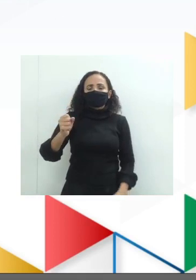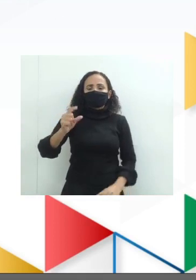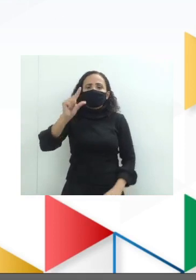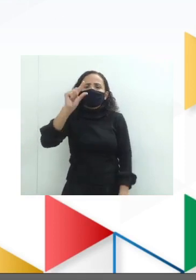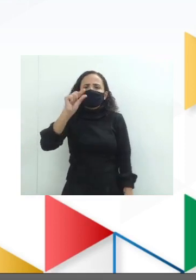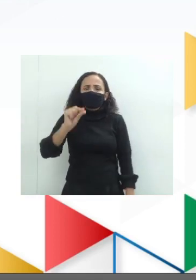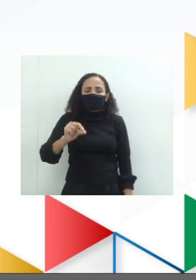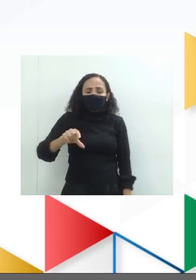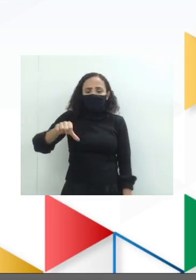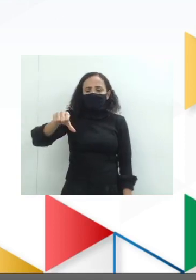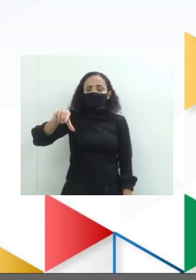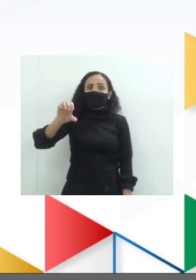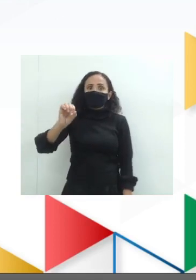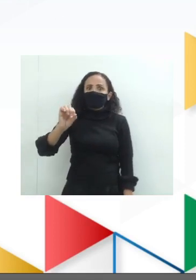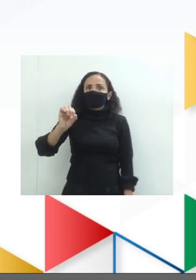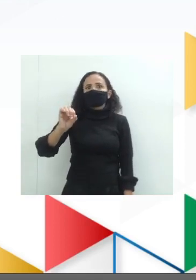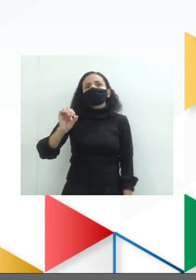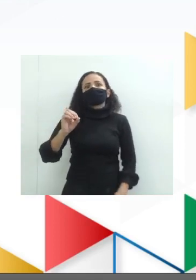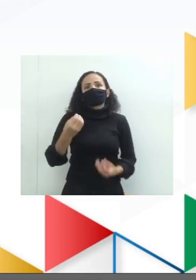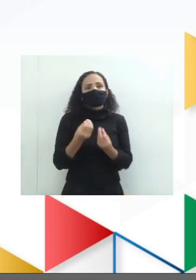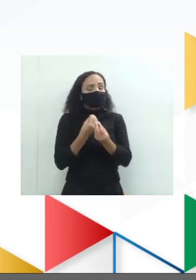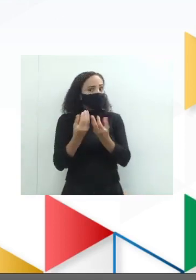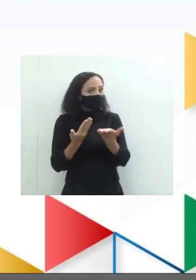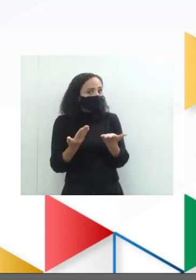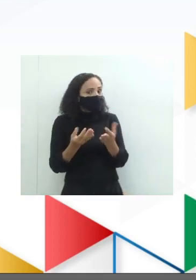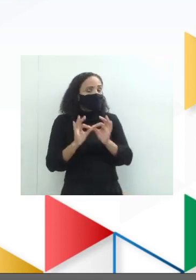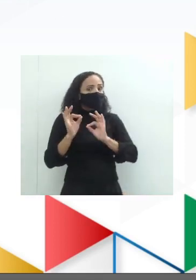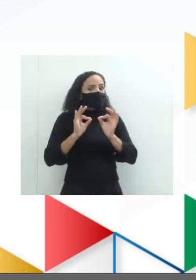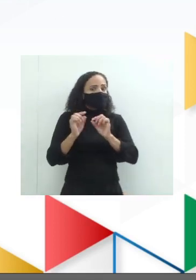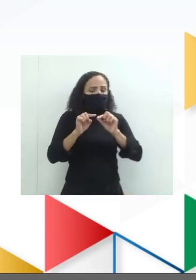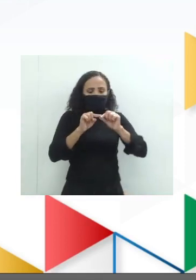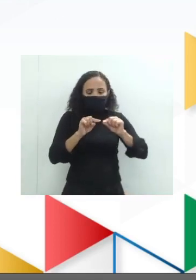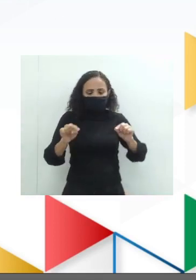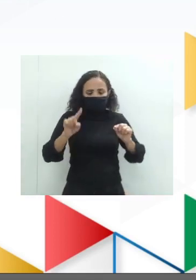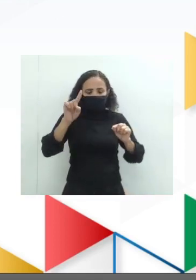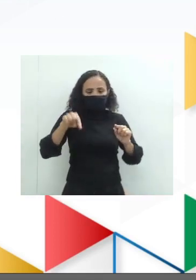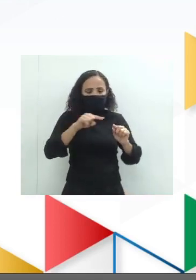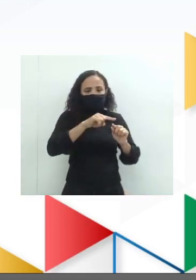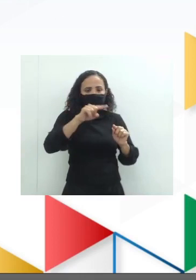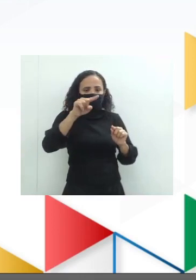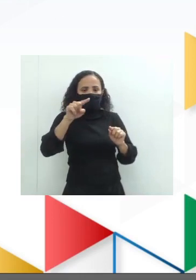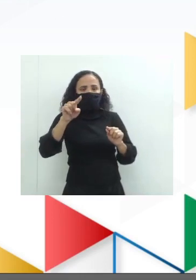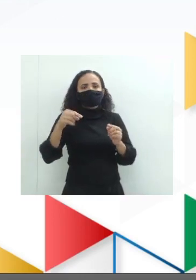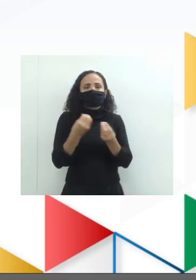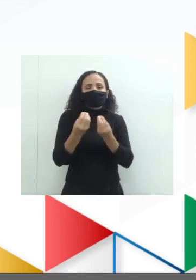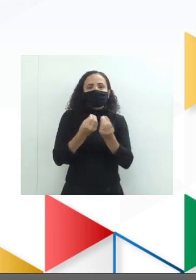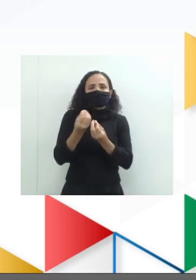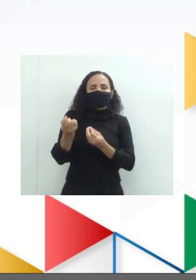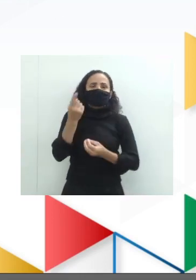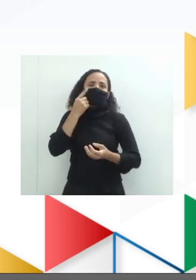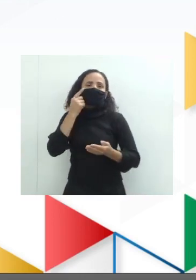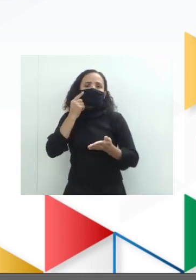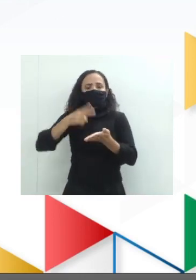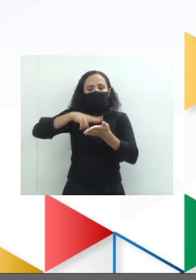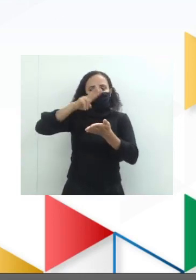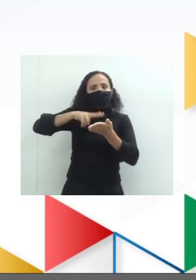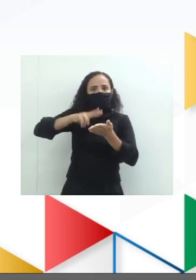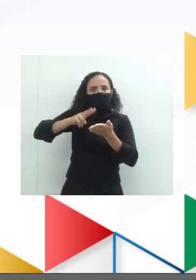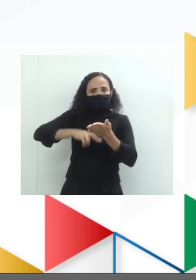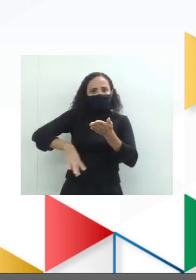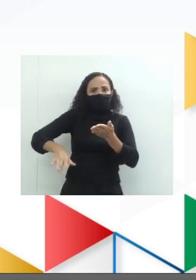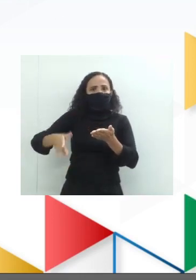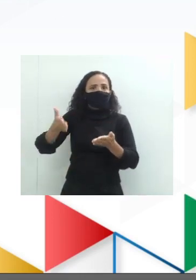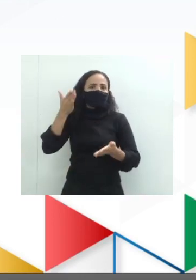graus, tá bom? Se ele for 90 graus, ele vai ser um triângulo retângulo. Se ele tiver exatamente 90 graus.